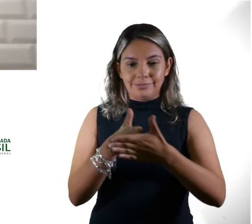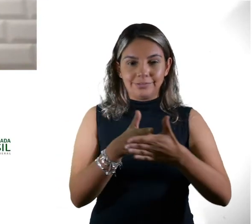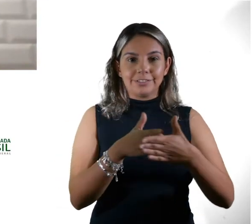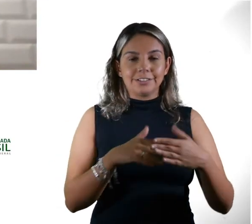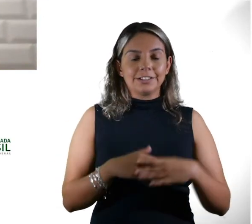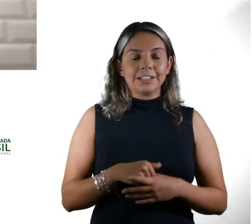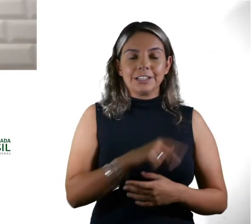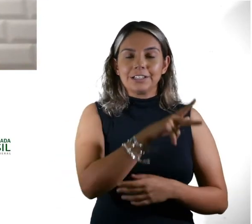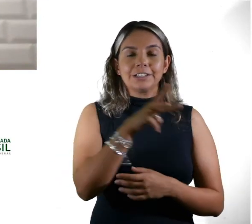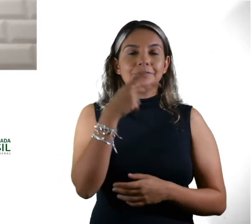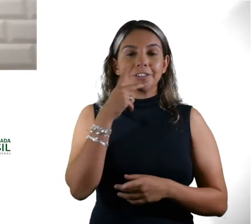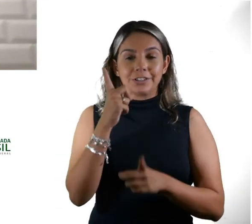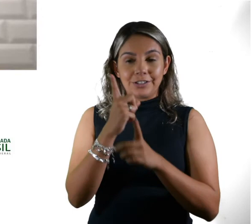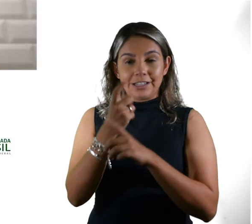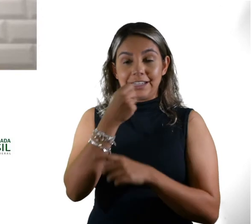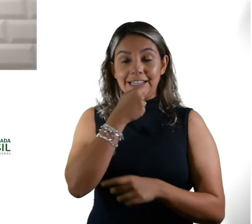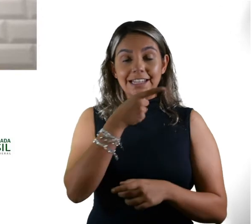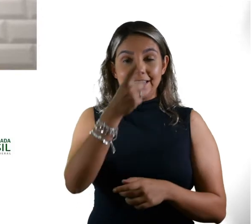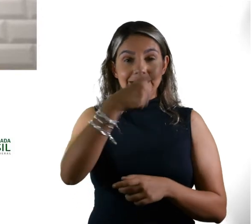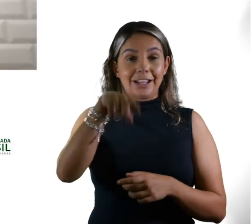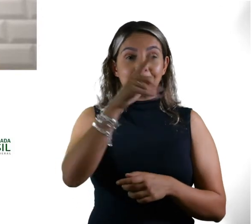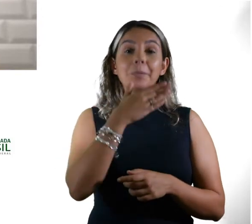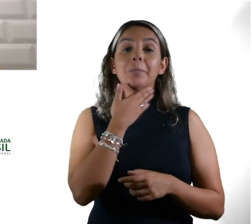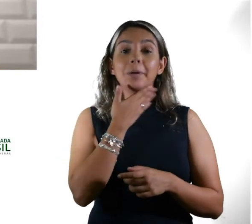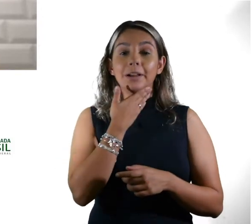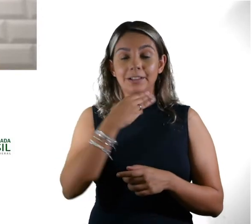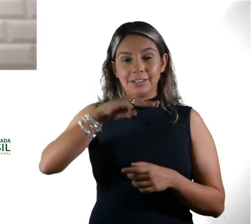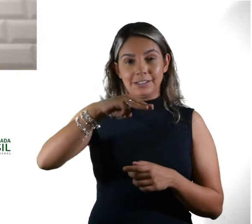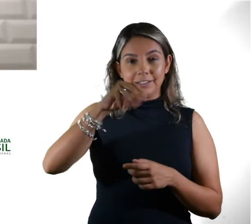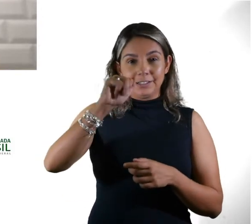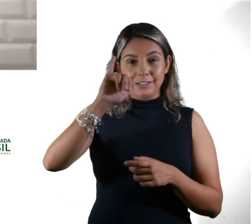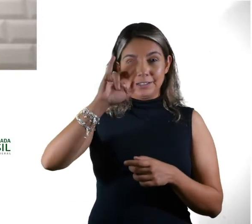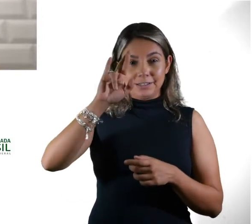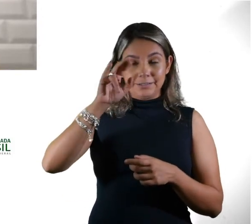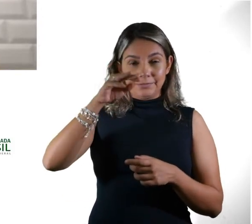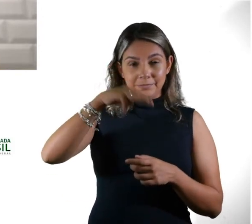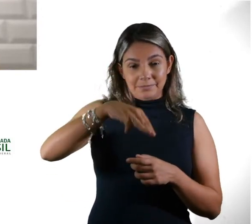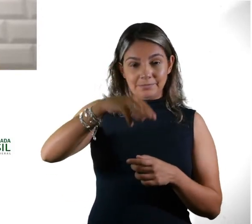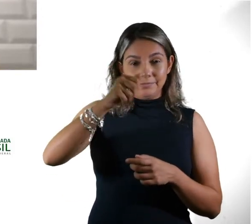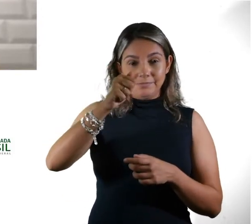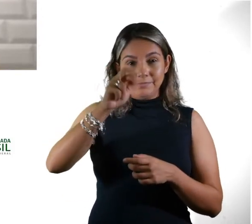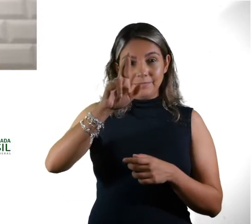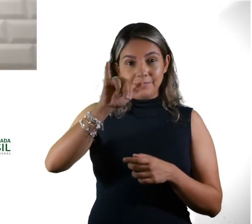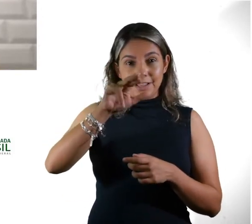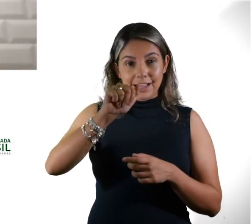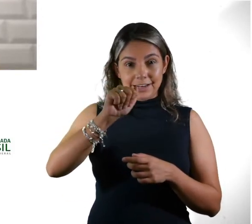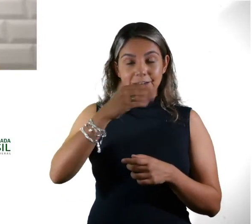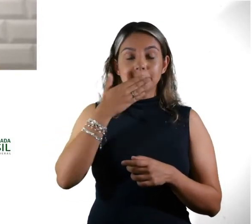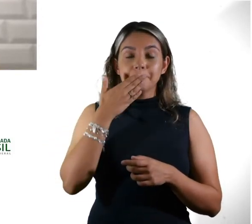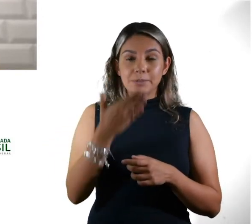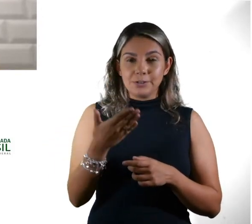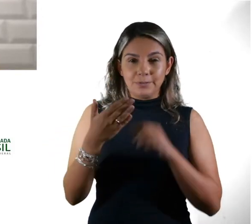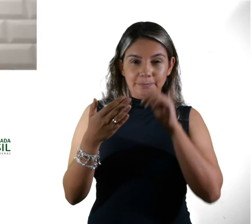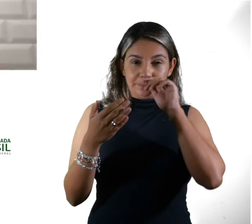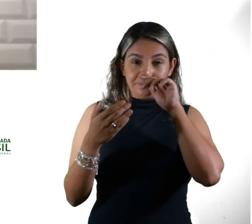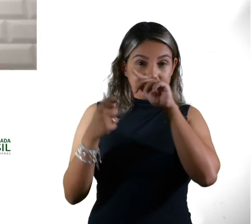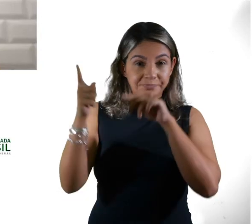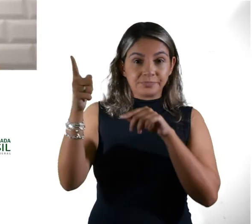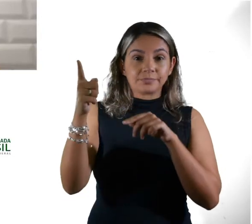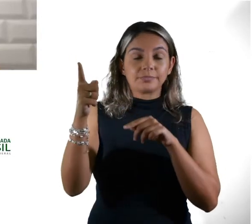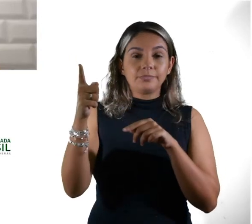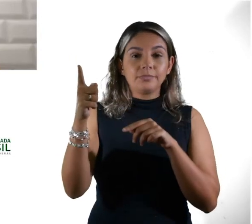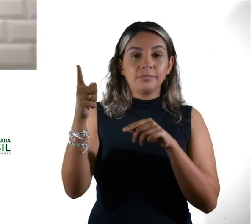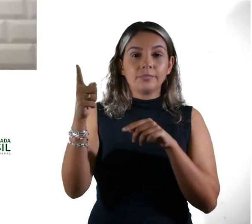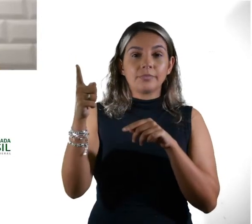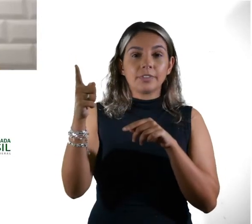no nosso chat. A Marina Sequito pediu para que você indicasse algumas